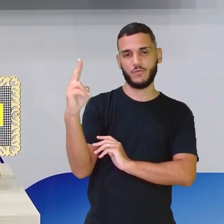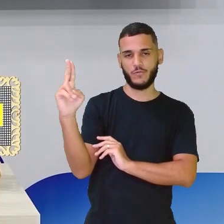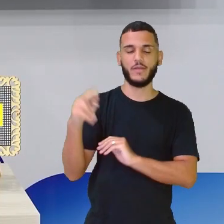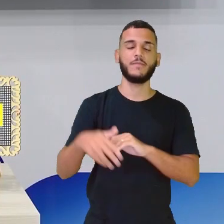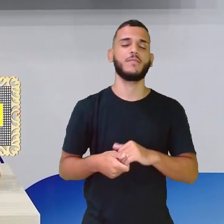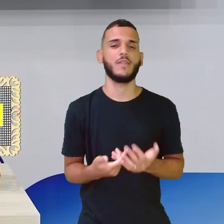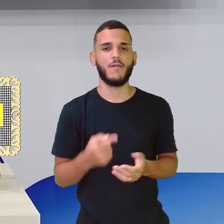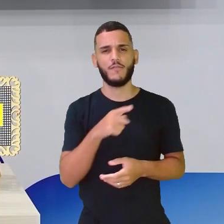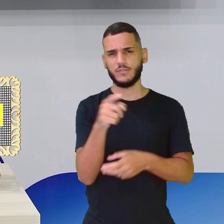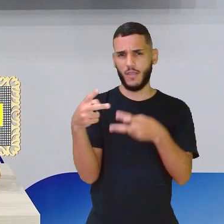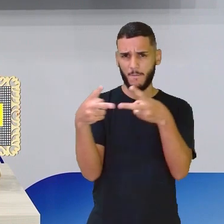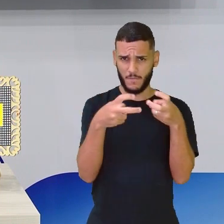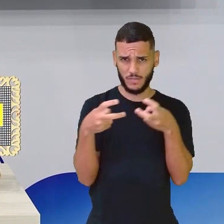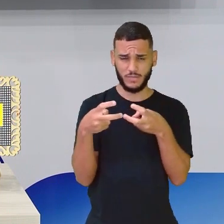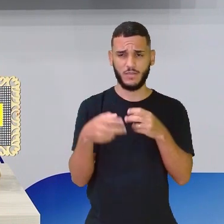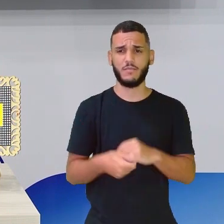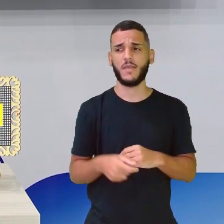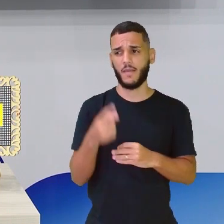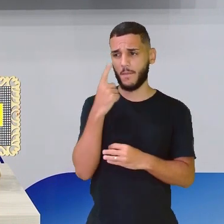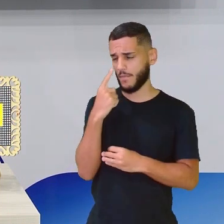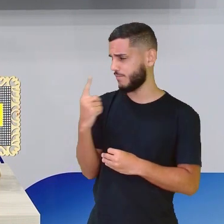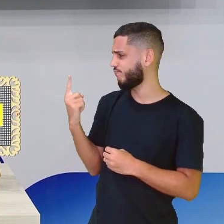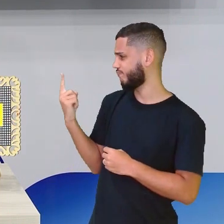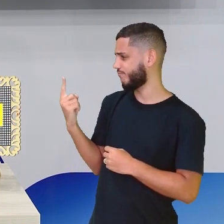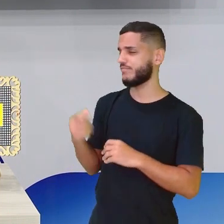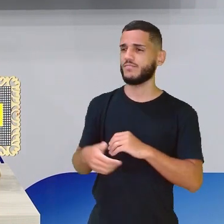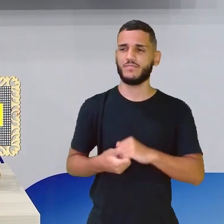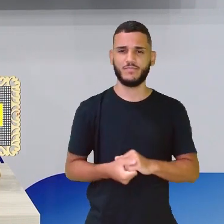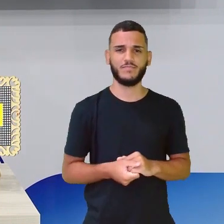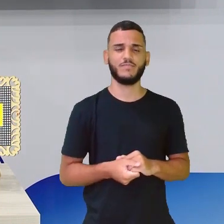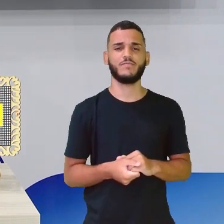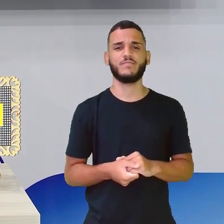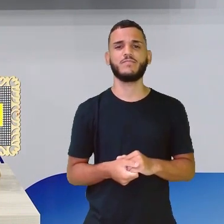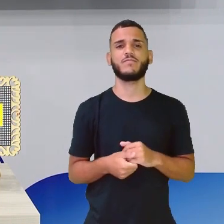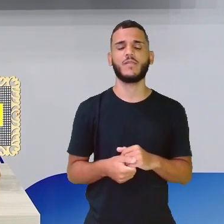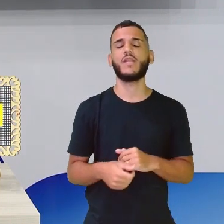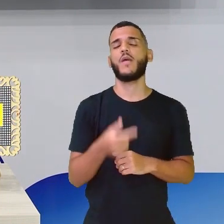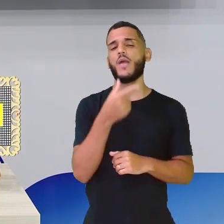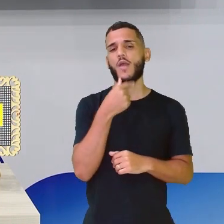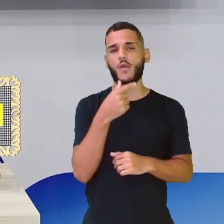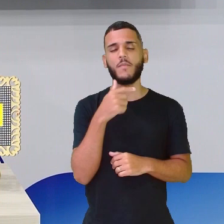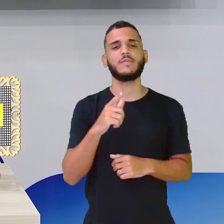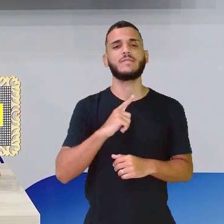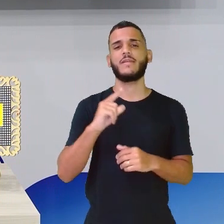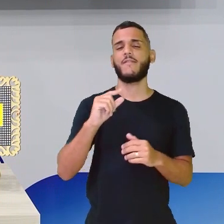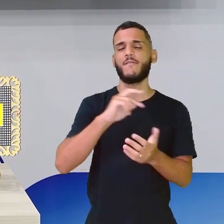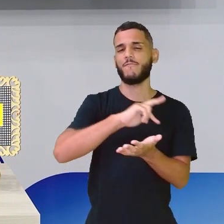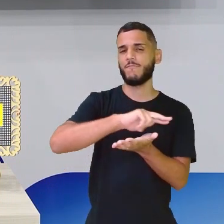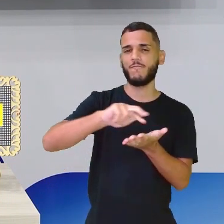Como vocês estão vendo aqui, ó, também ele trabalhava com muitos elementos